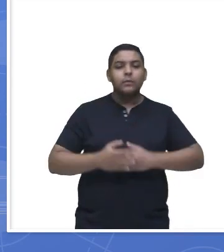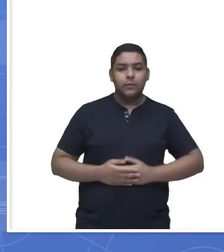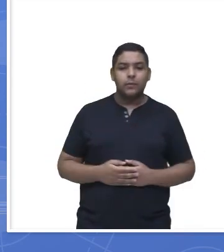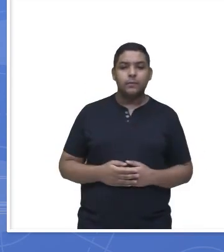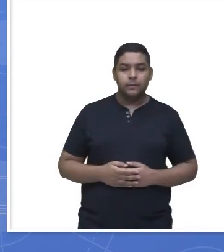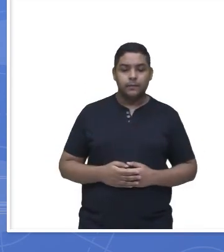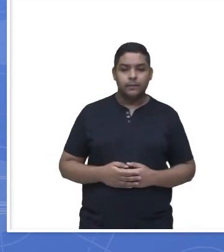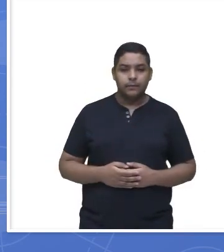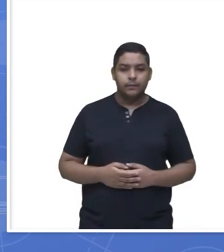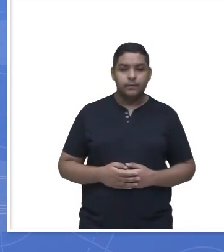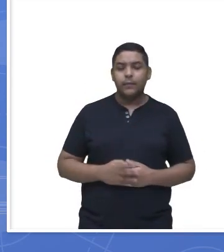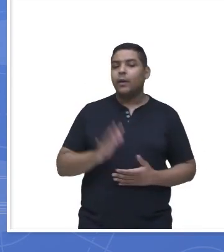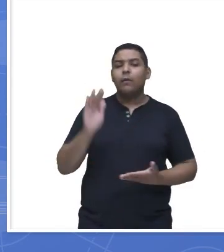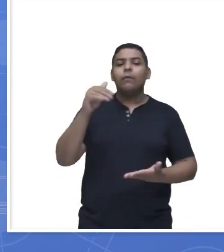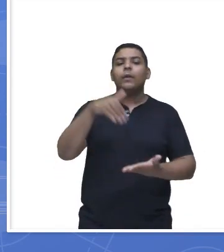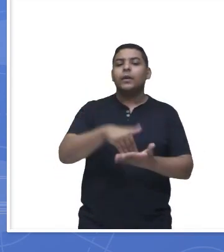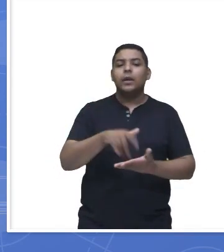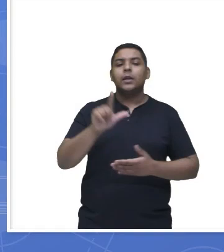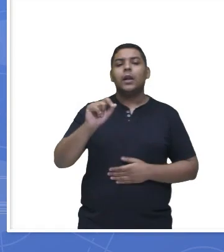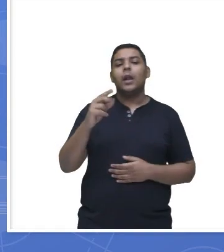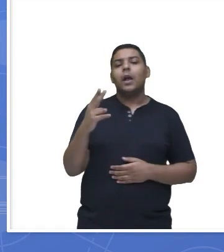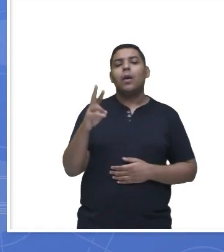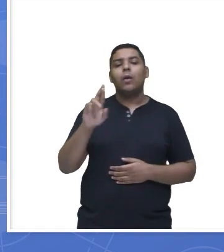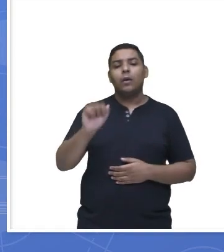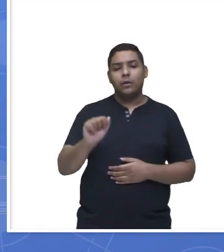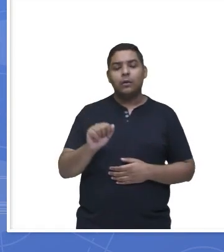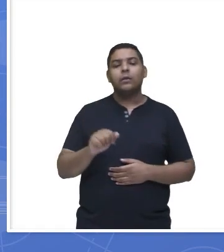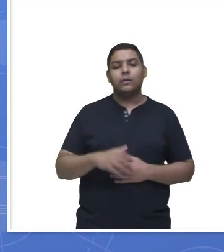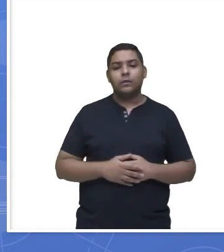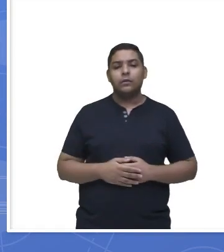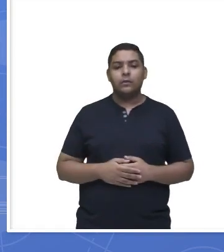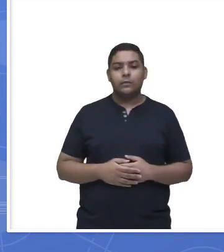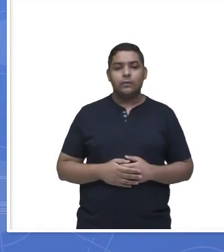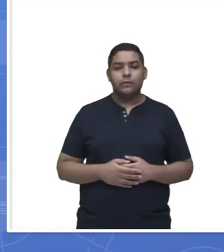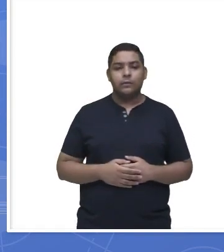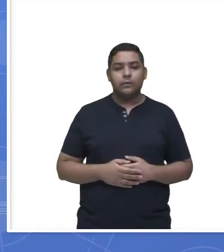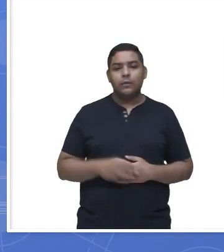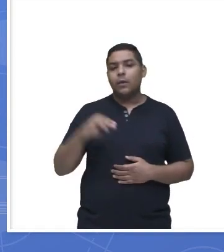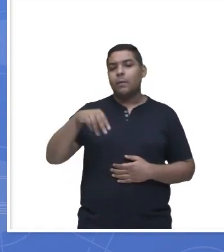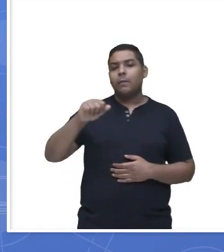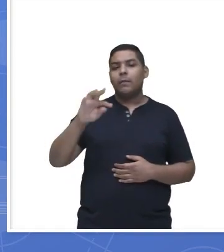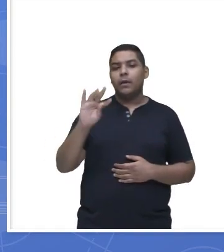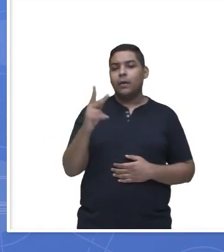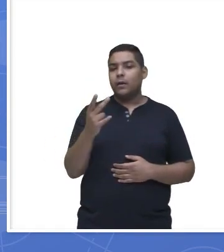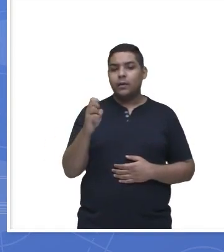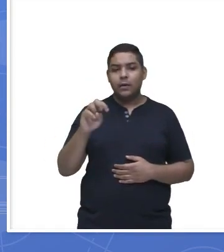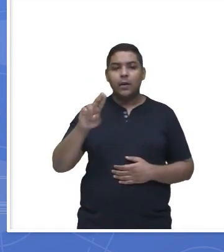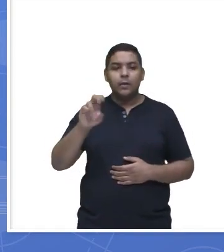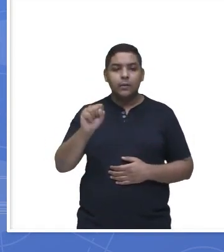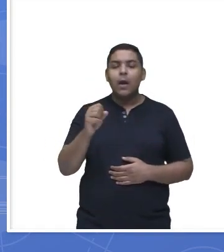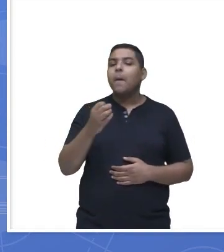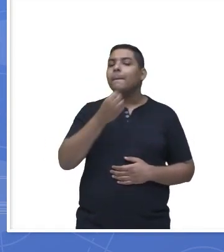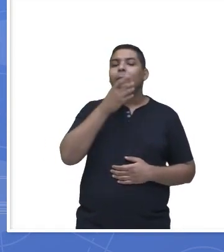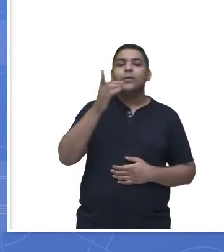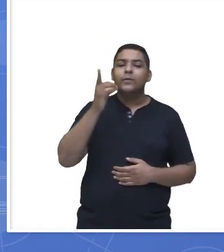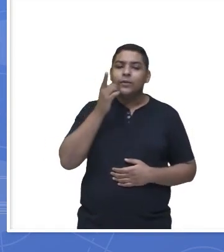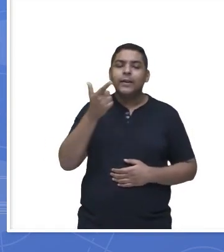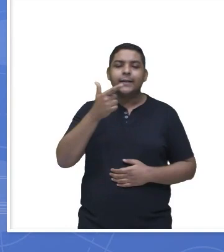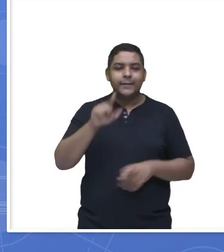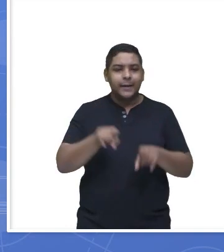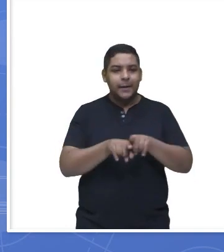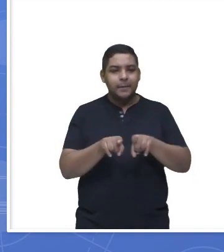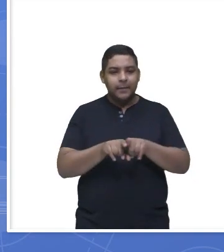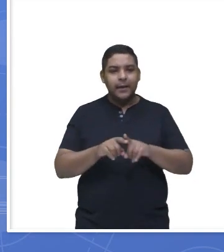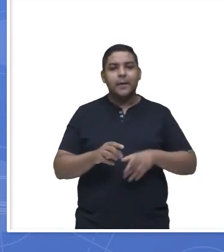letra A. E aí, finalizando, a Laura, letra A, lá do José Bernardino Lindoso. E o Matheus aí, que está me cumprimentando. Bom dia, Matheus, para você também.